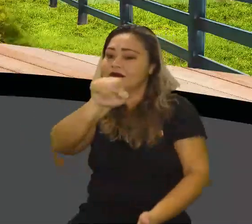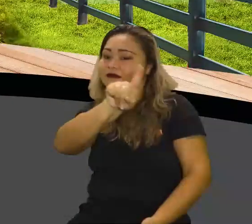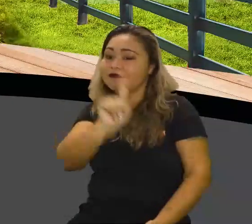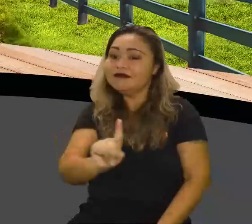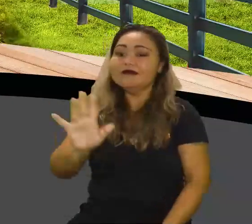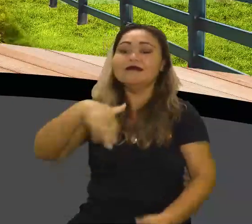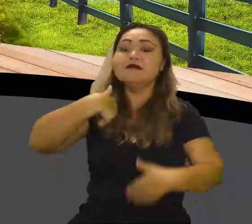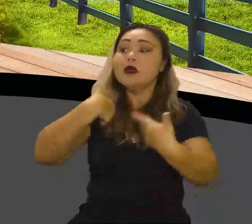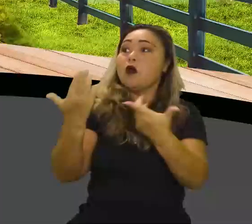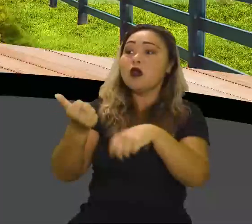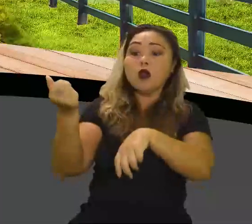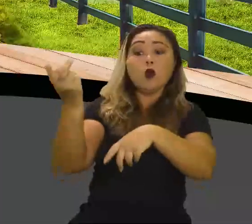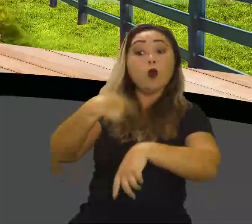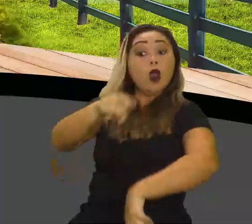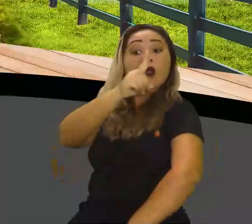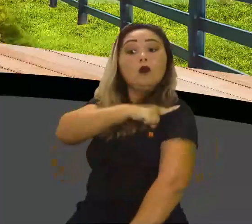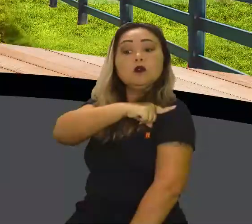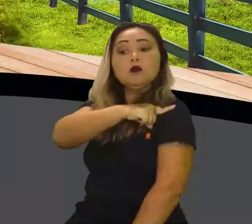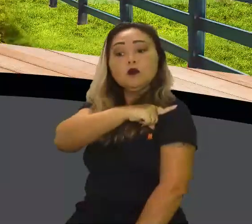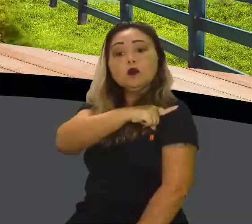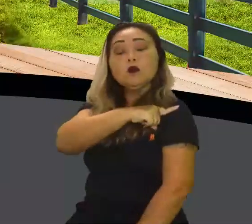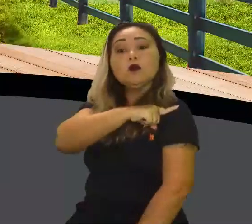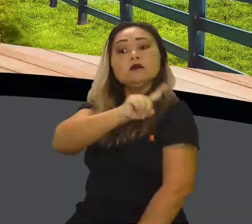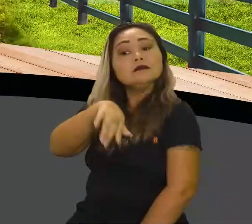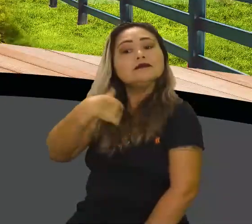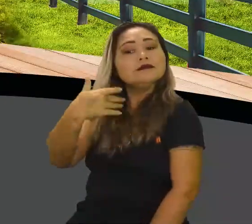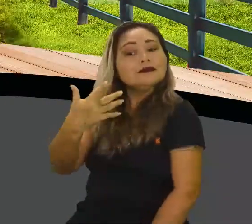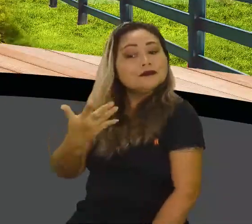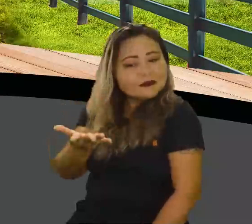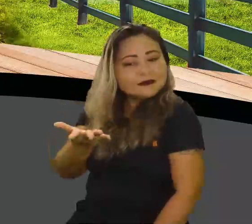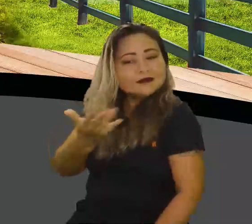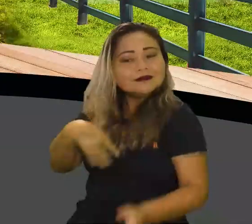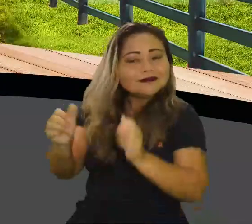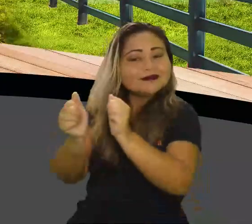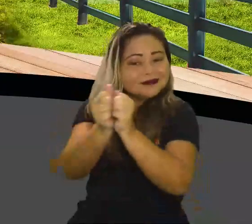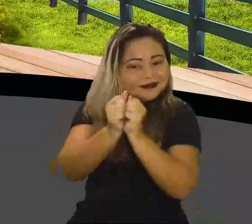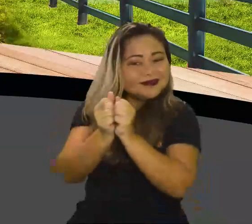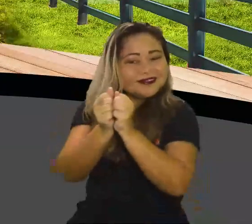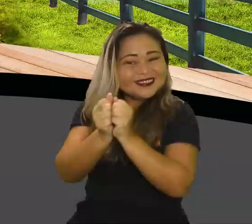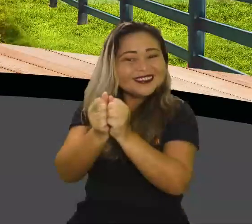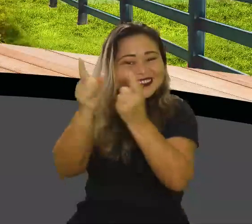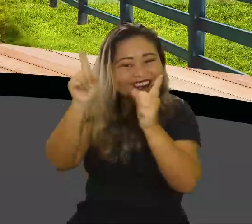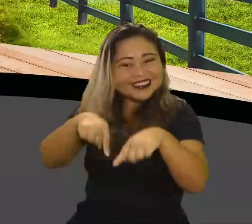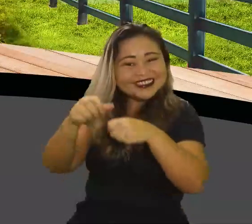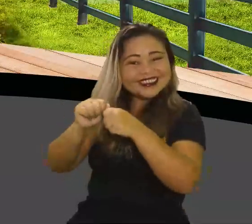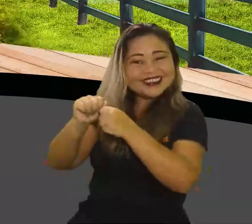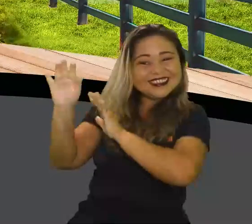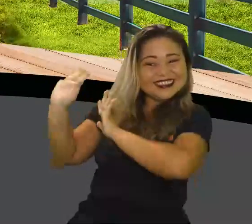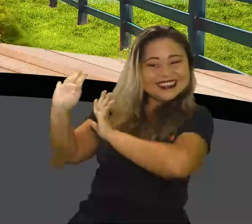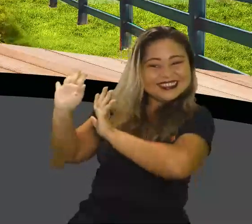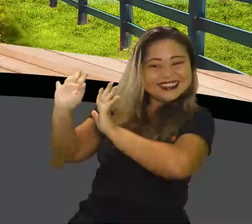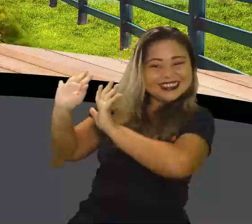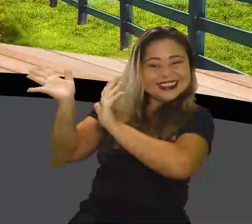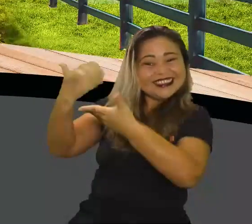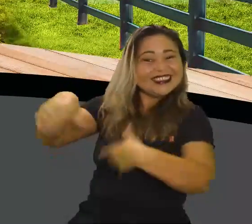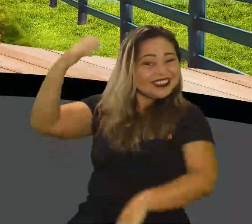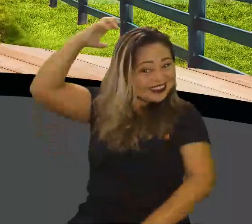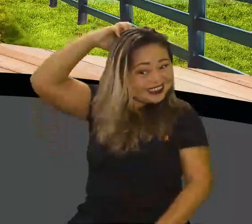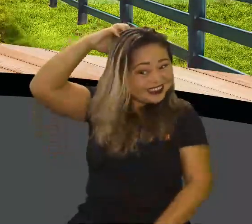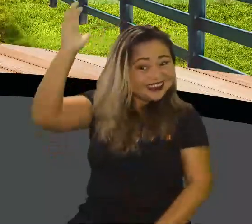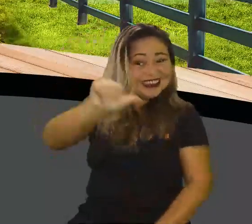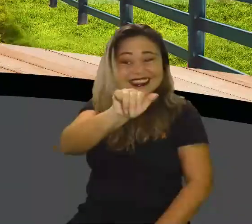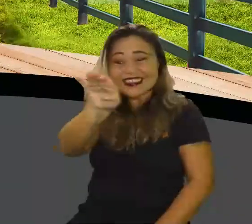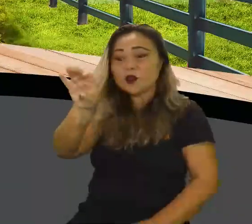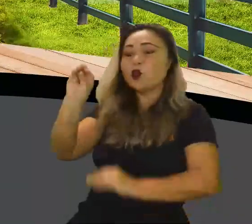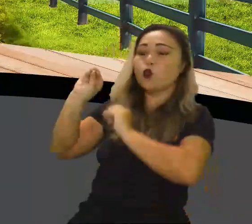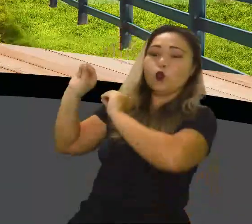NBAZ do primeiro ano! E olha só quem está comigo, é verdade, olha quem está comigo aqui, a